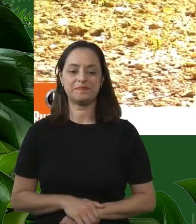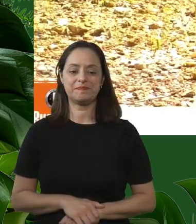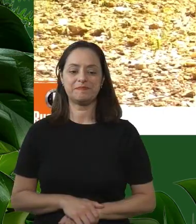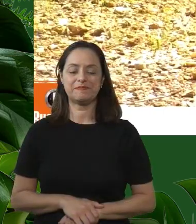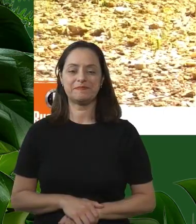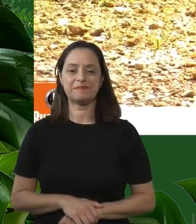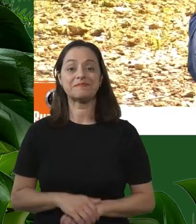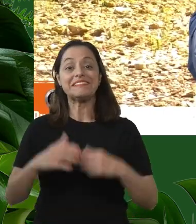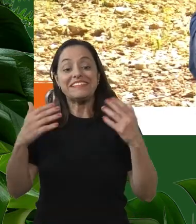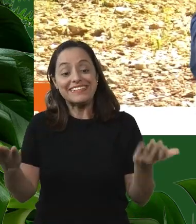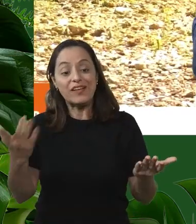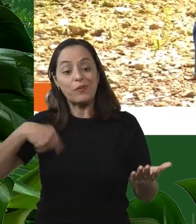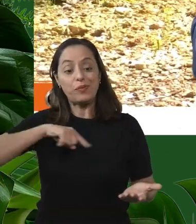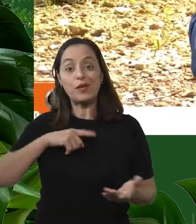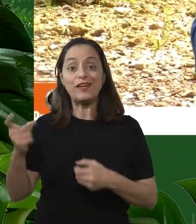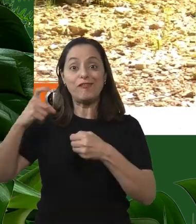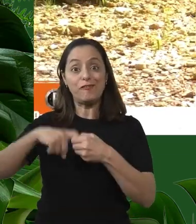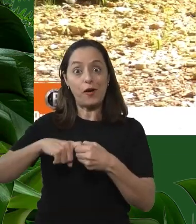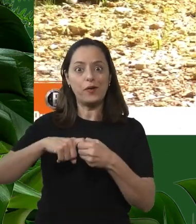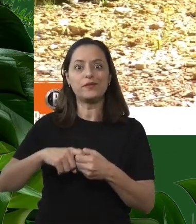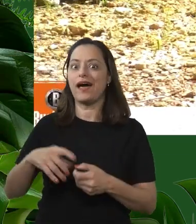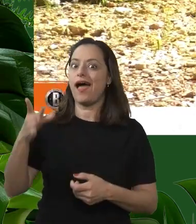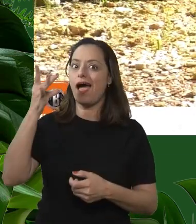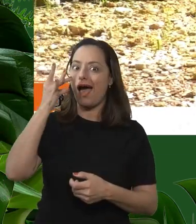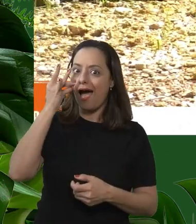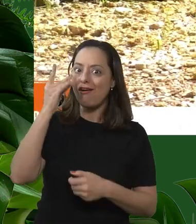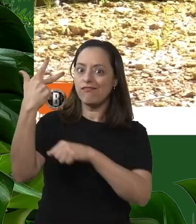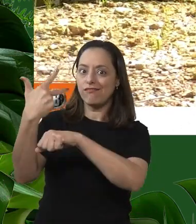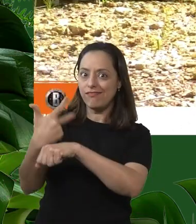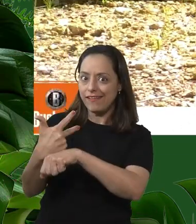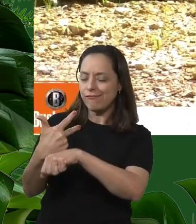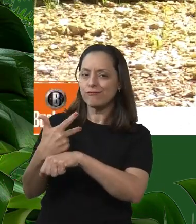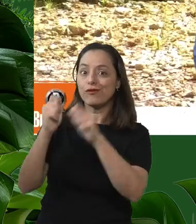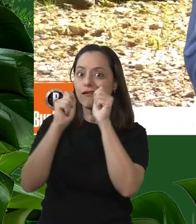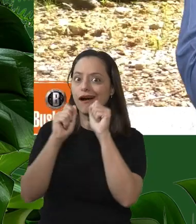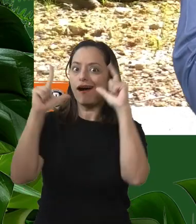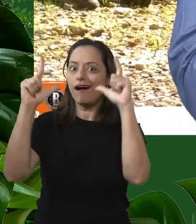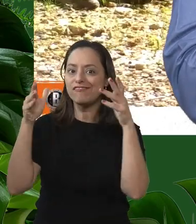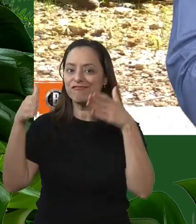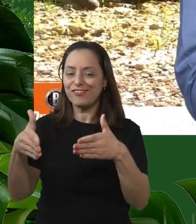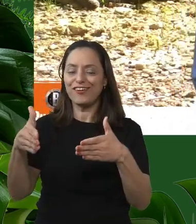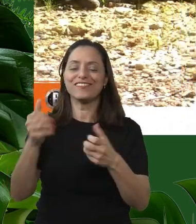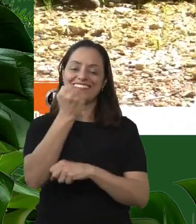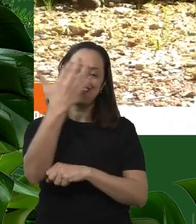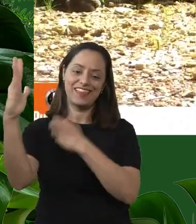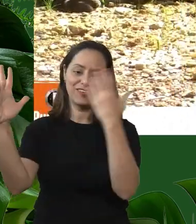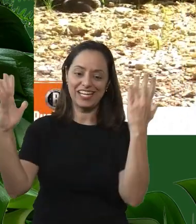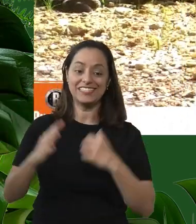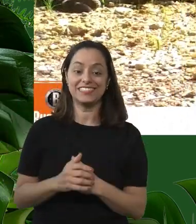É isso aí, pessoal. Estamos de volta no ao vivo On pela Natureza com Fundação Grupo Boticário. Deixa eu colar no meu retorno aqui. Estou aqui ainda